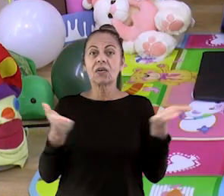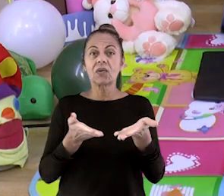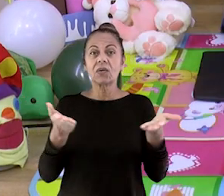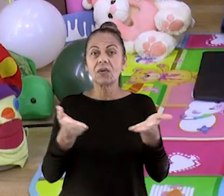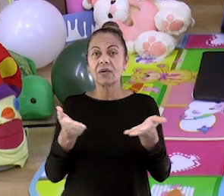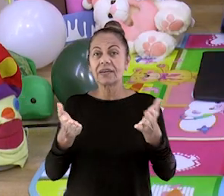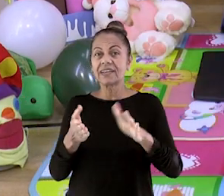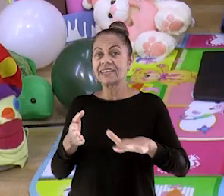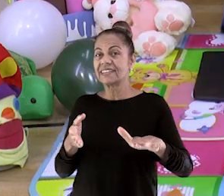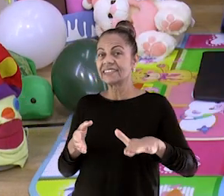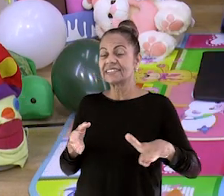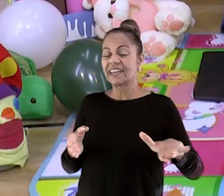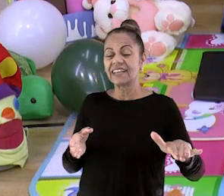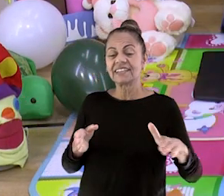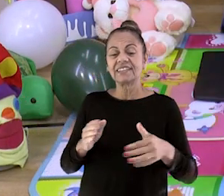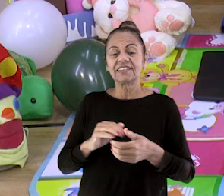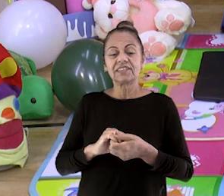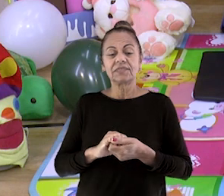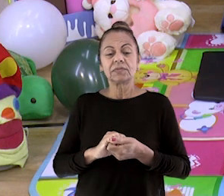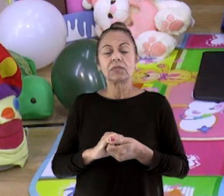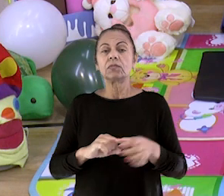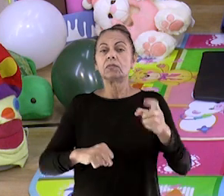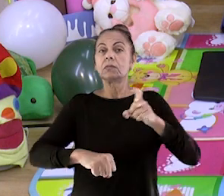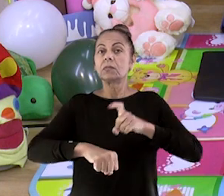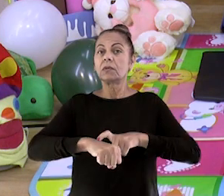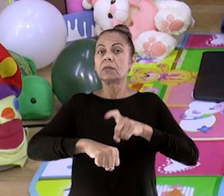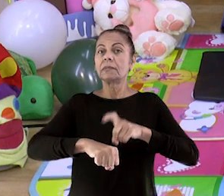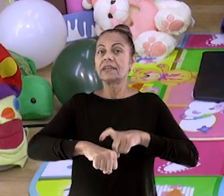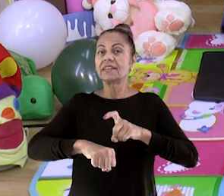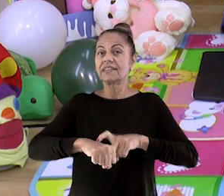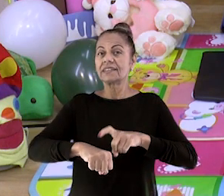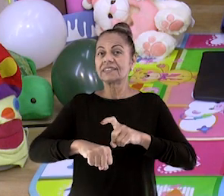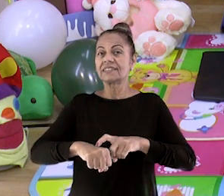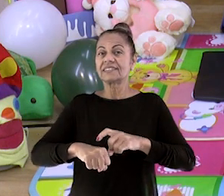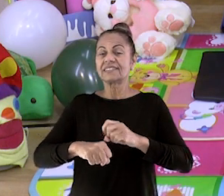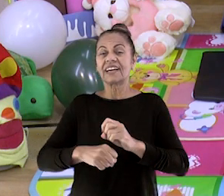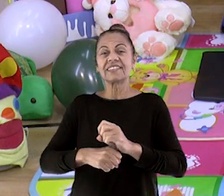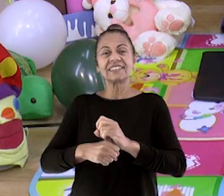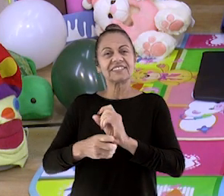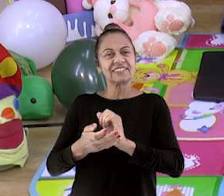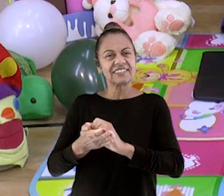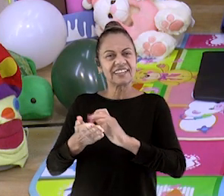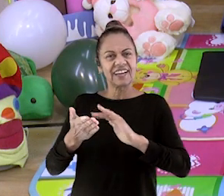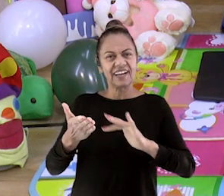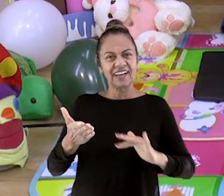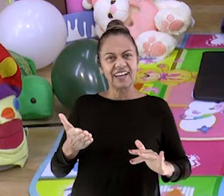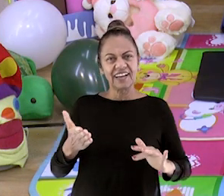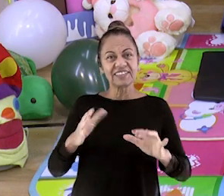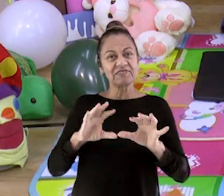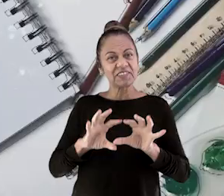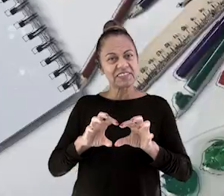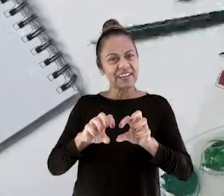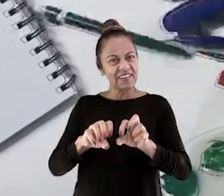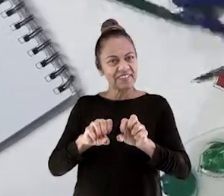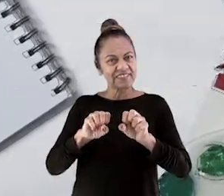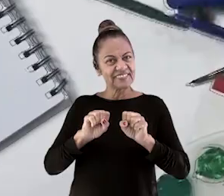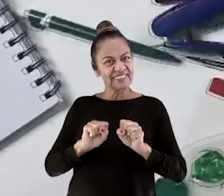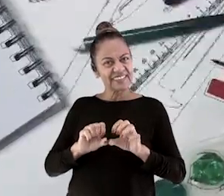agora criançada o momento mão na massa